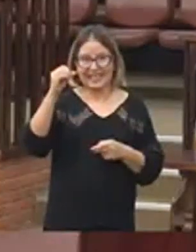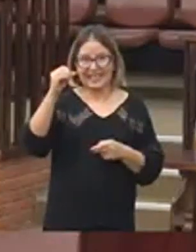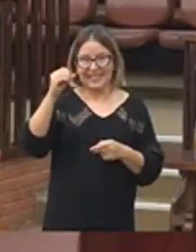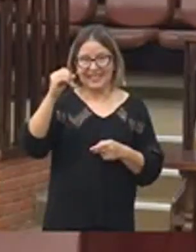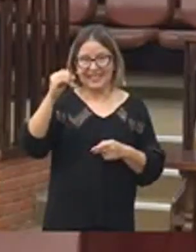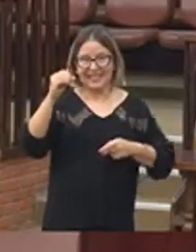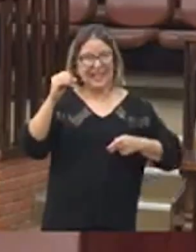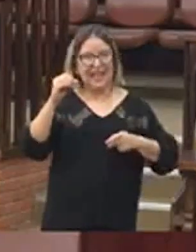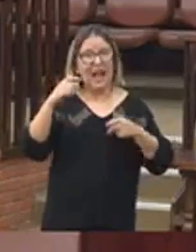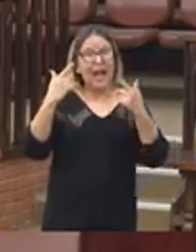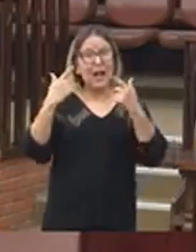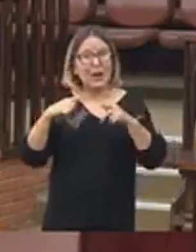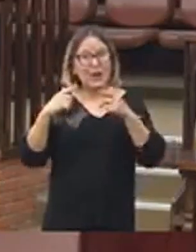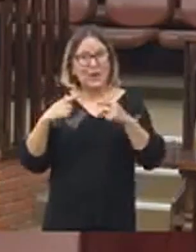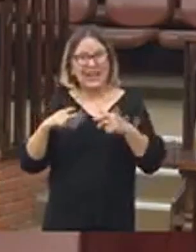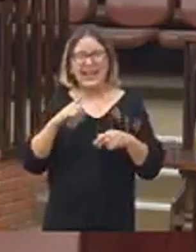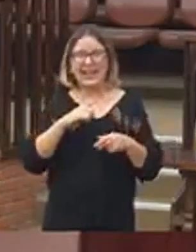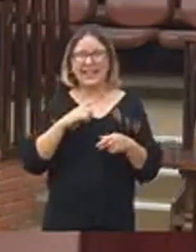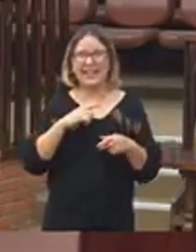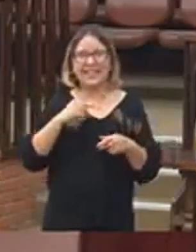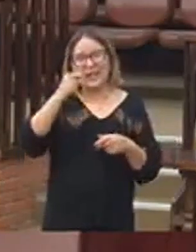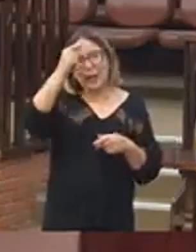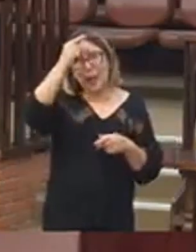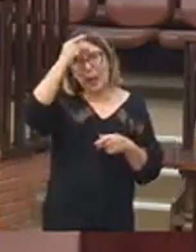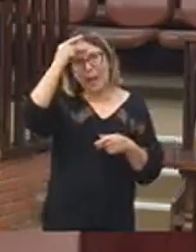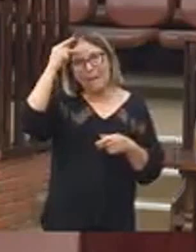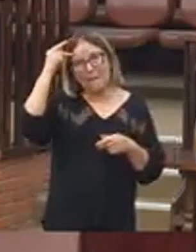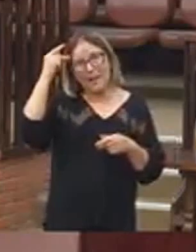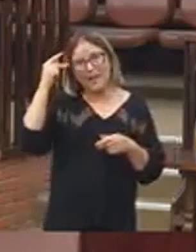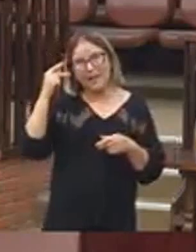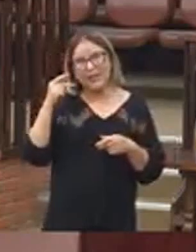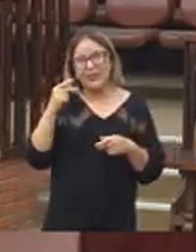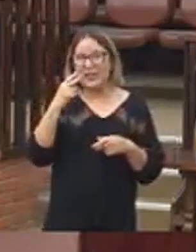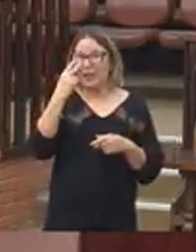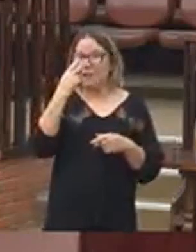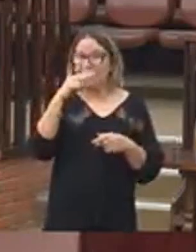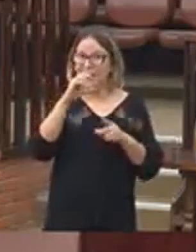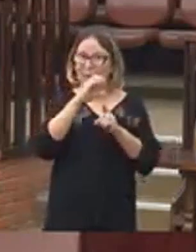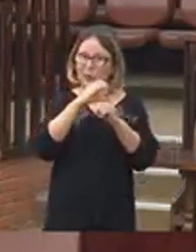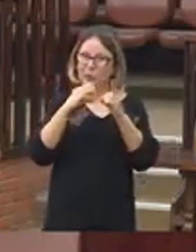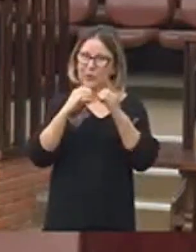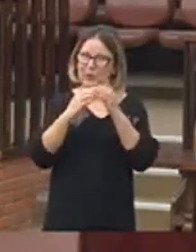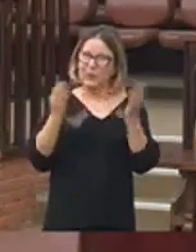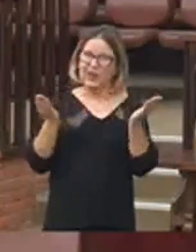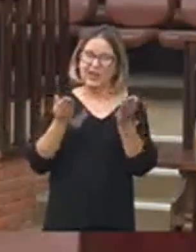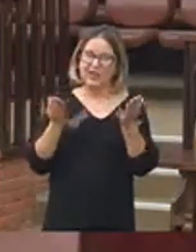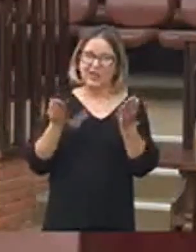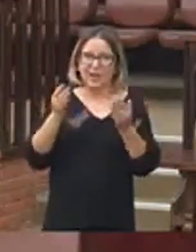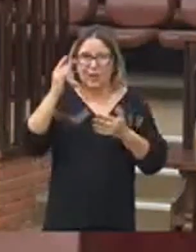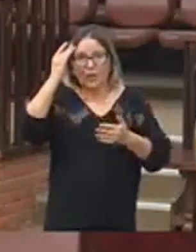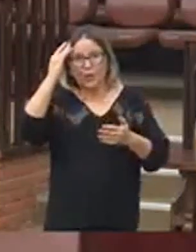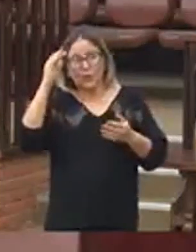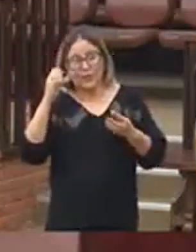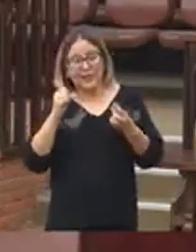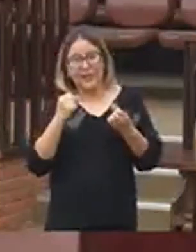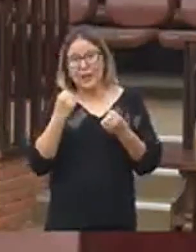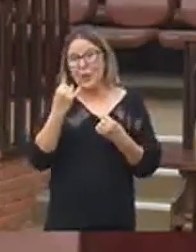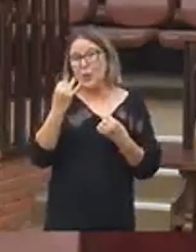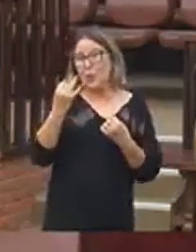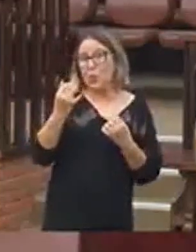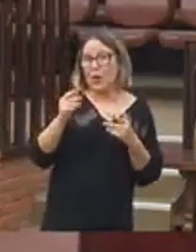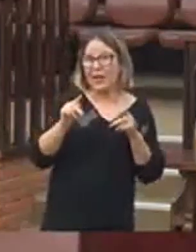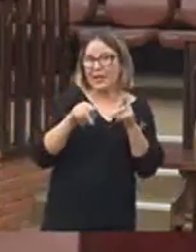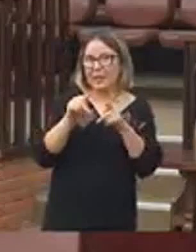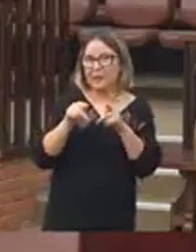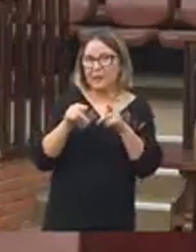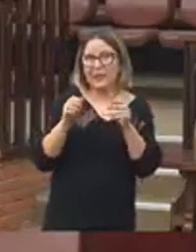Pontos, 530 pontos estão assistindo agora. Pode ser 3, 4 pessoas num lugar, 2. A